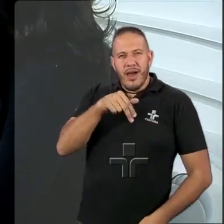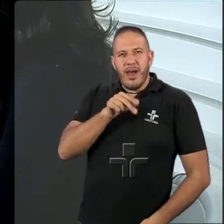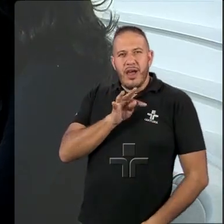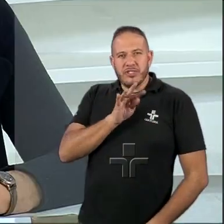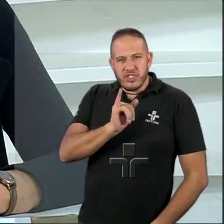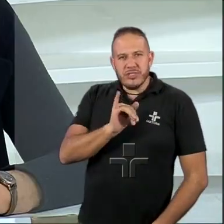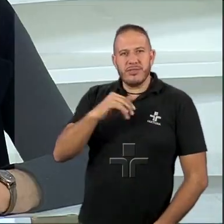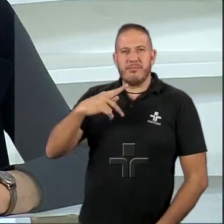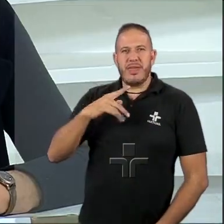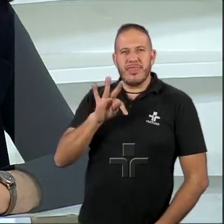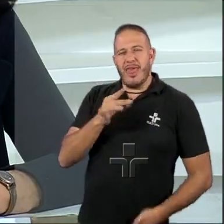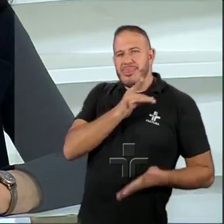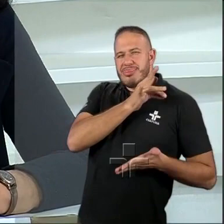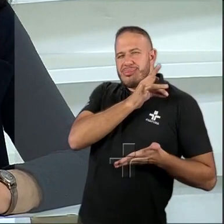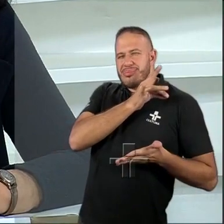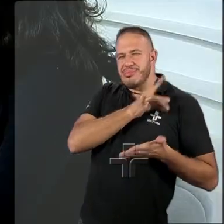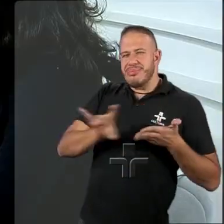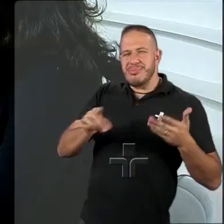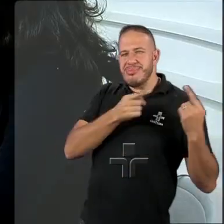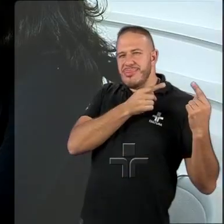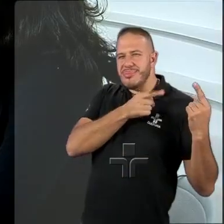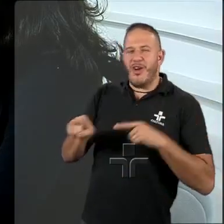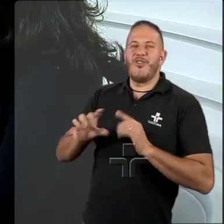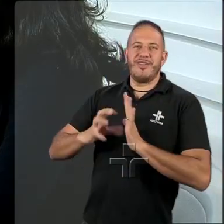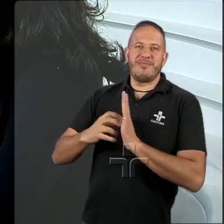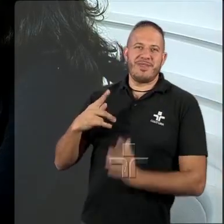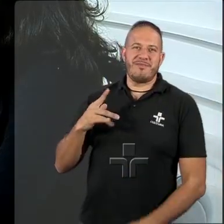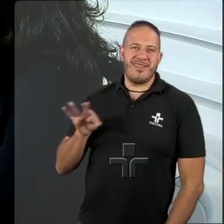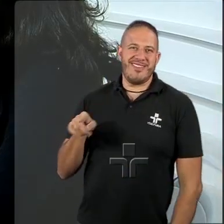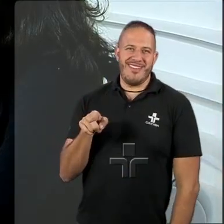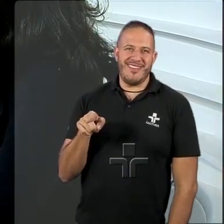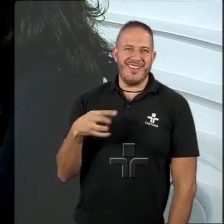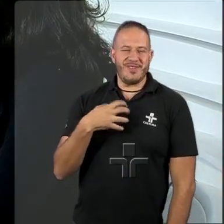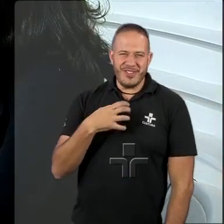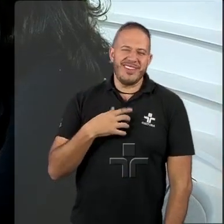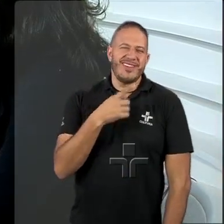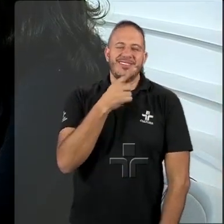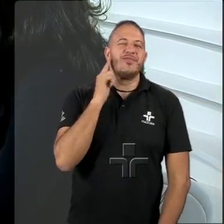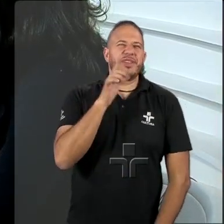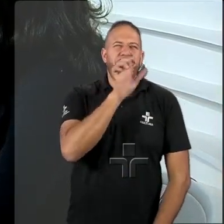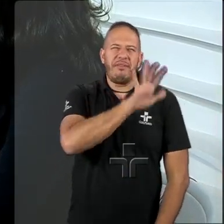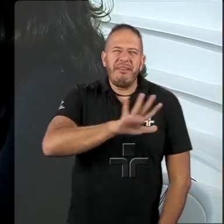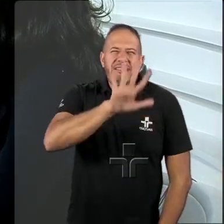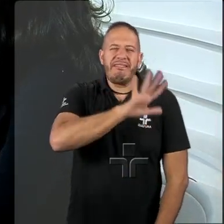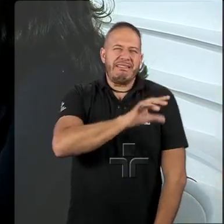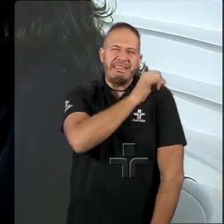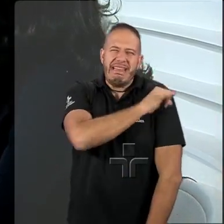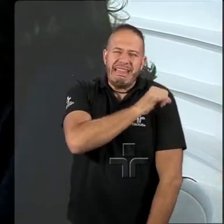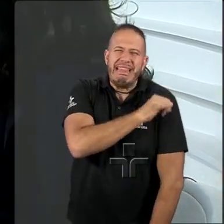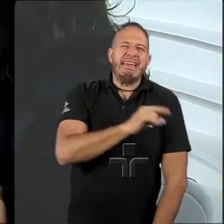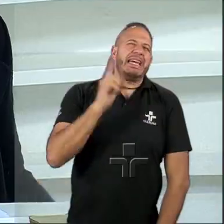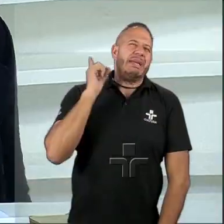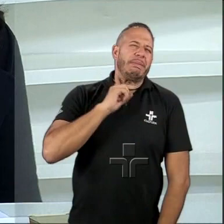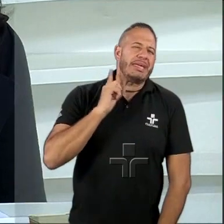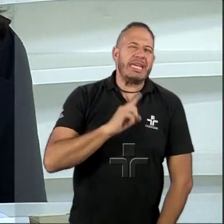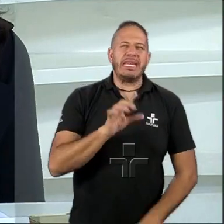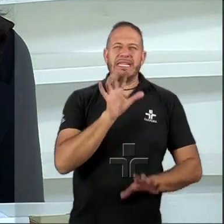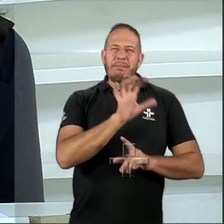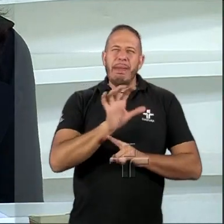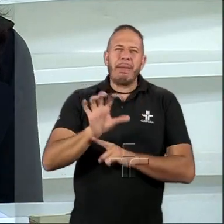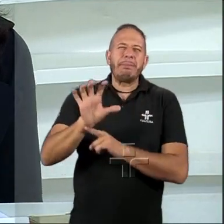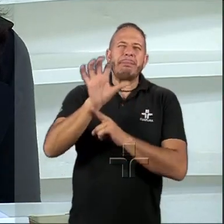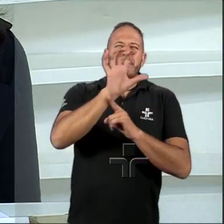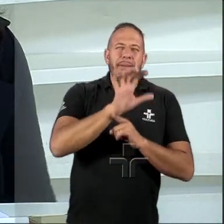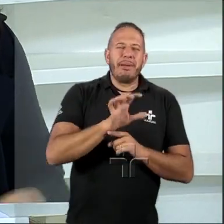né? Sim, trouxe, assim, Rio de Janeiro, Minas, né, nos estados. Acho que sim,